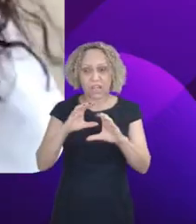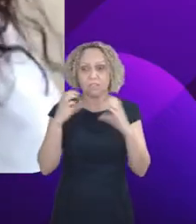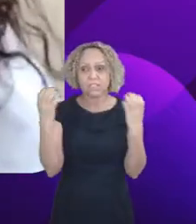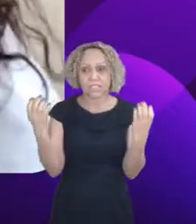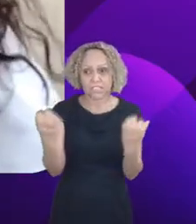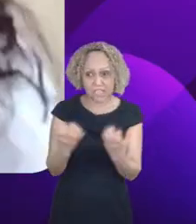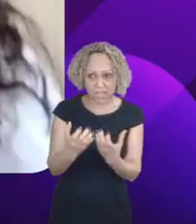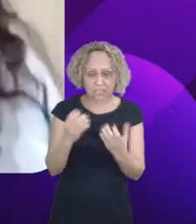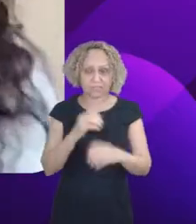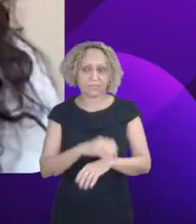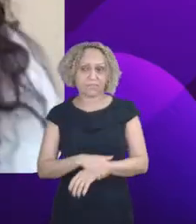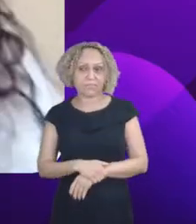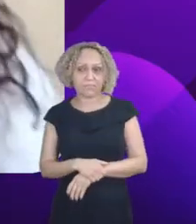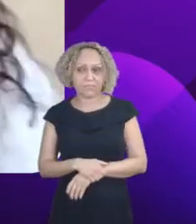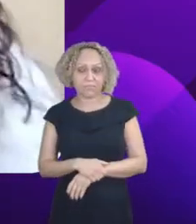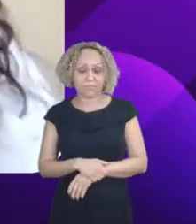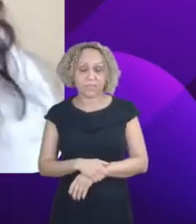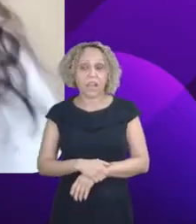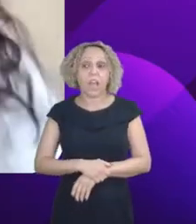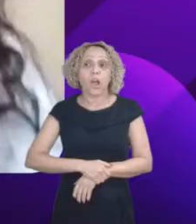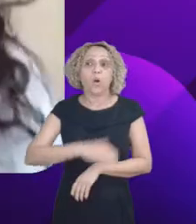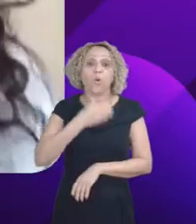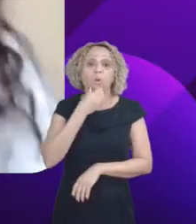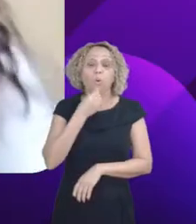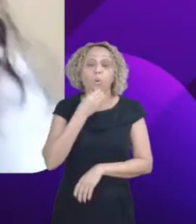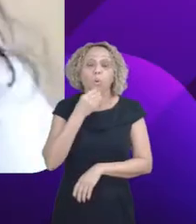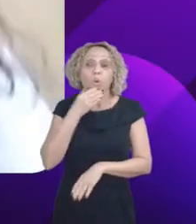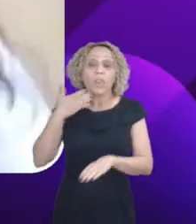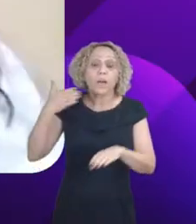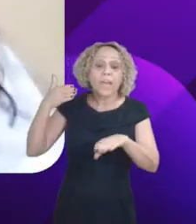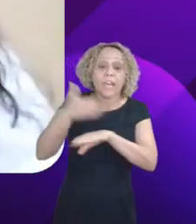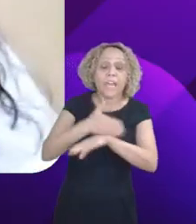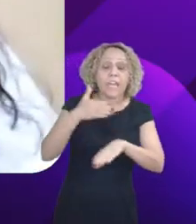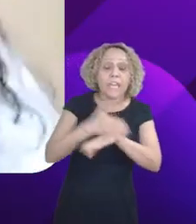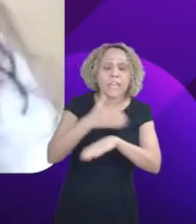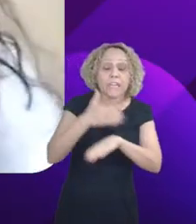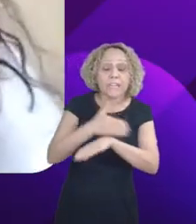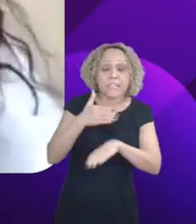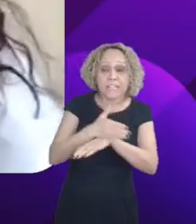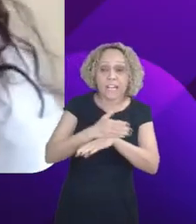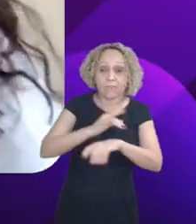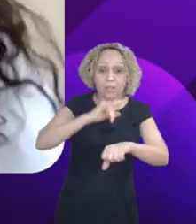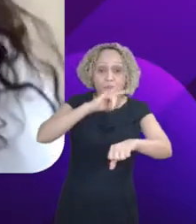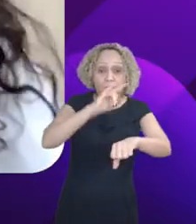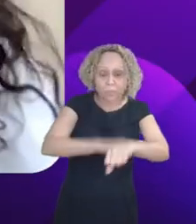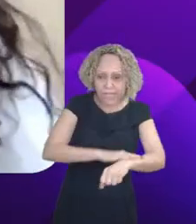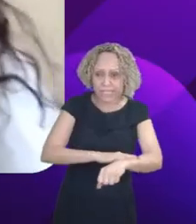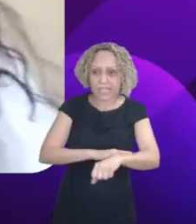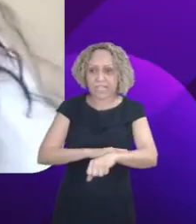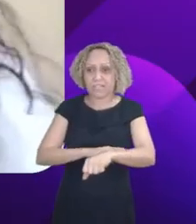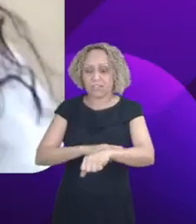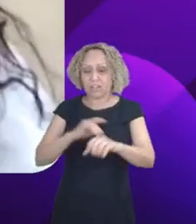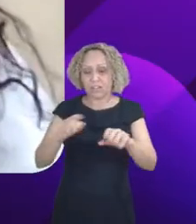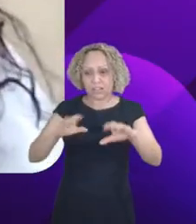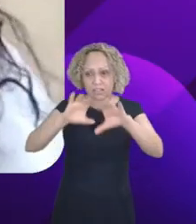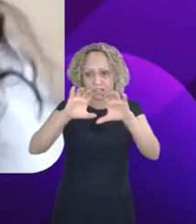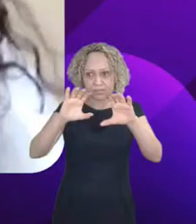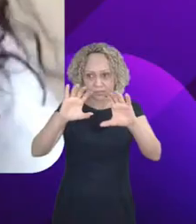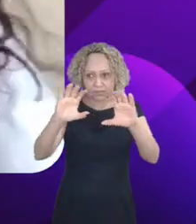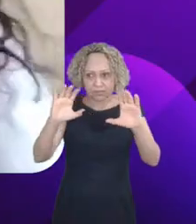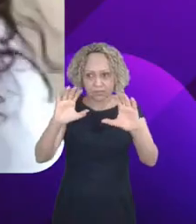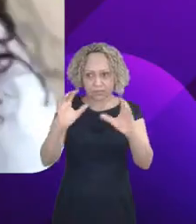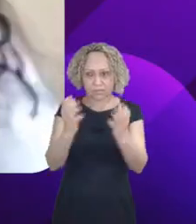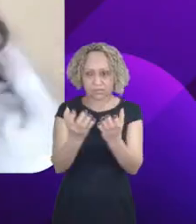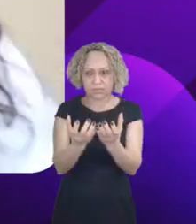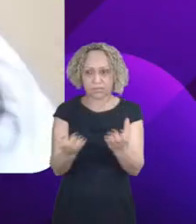Então, os homens invadiam sanitários, importunavam sexualmente nas arquibancadas. Nós entramos nos estádios com a patrulha da Ronda